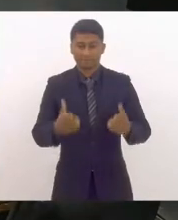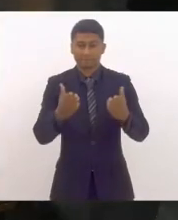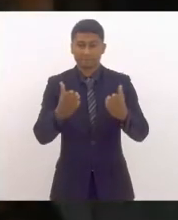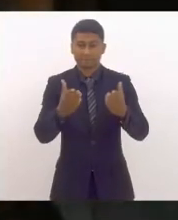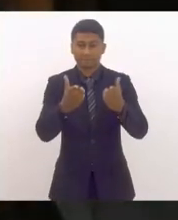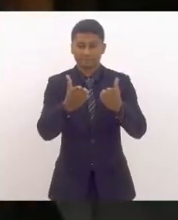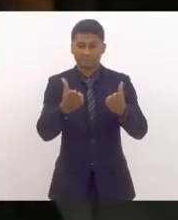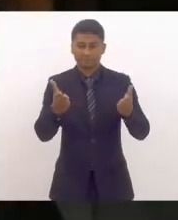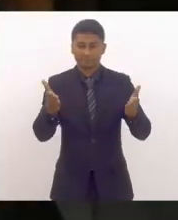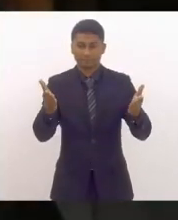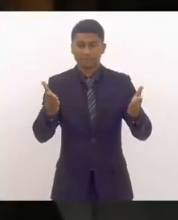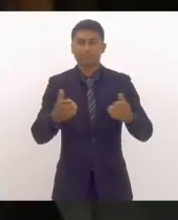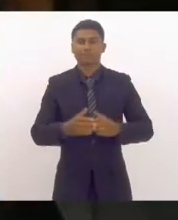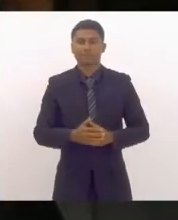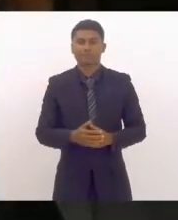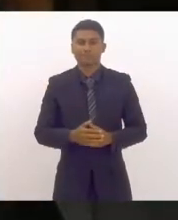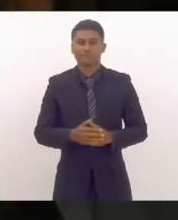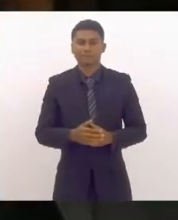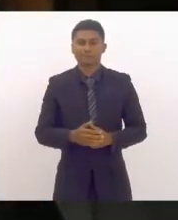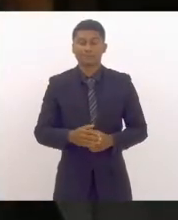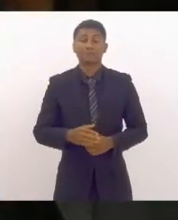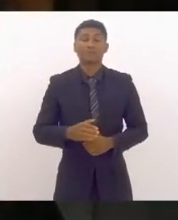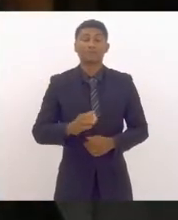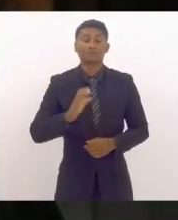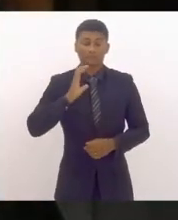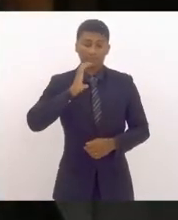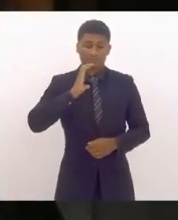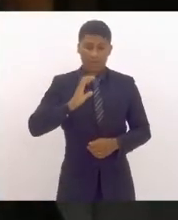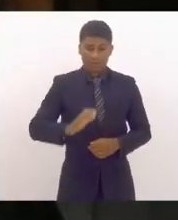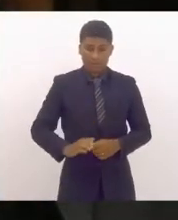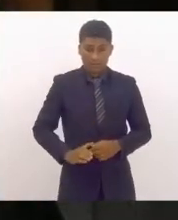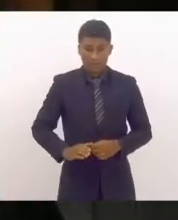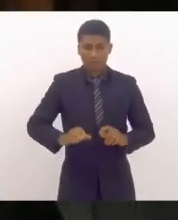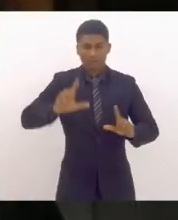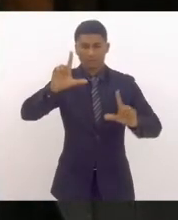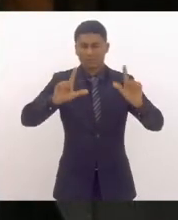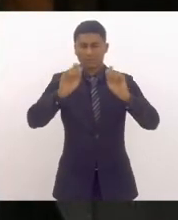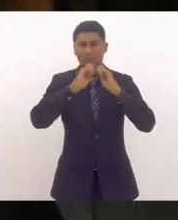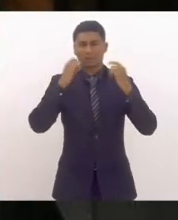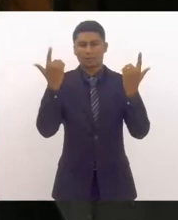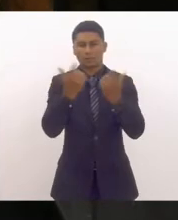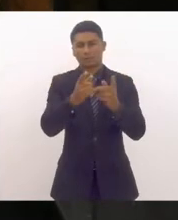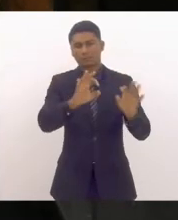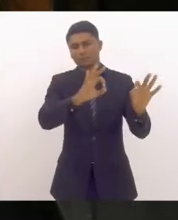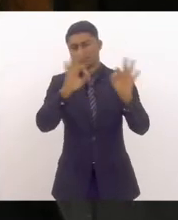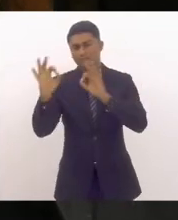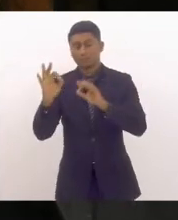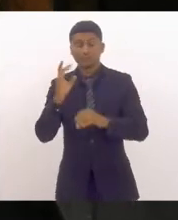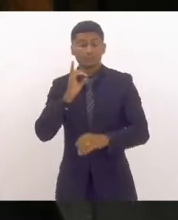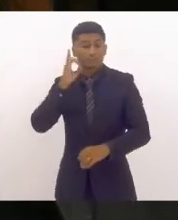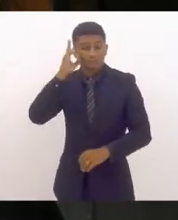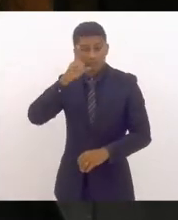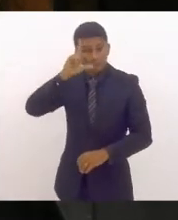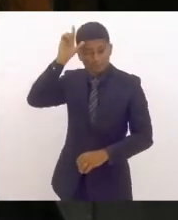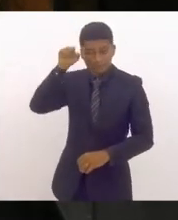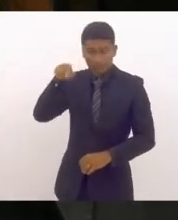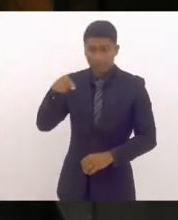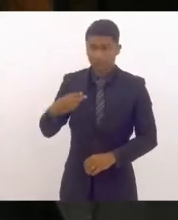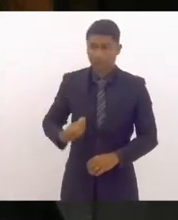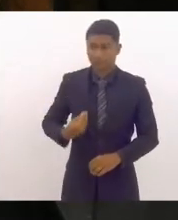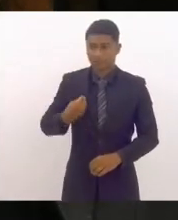senhores cidadãos E cidadãs que nos assistem pela TV alerj Deputado Luiz Paulo conosco aqui em plenário